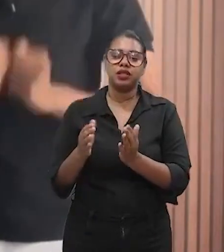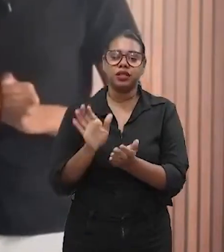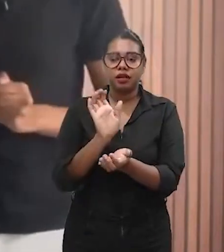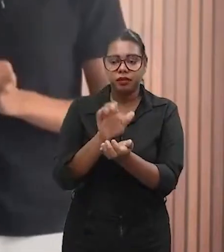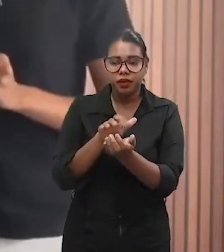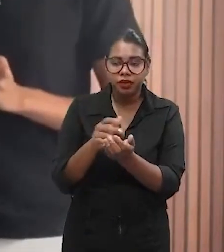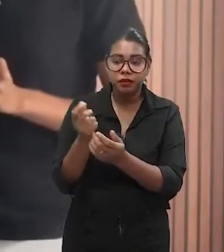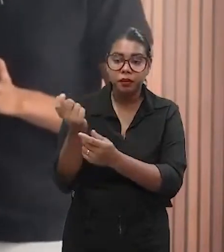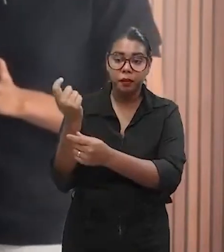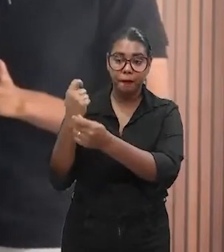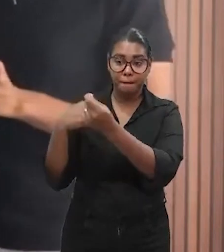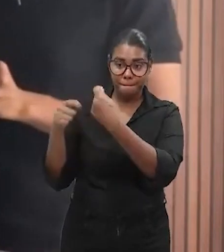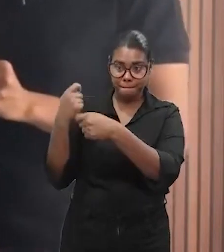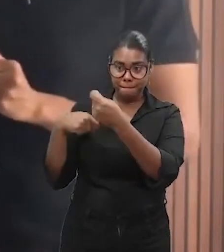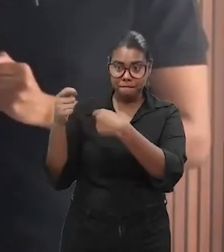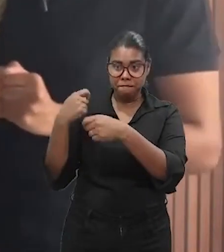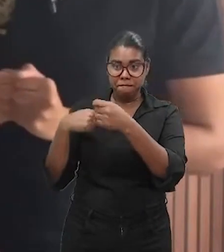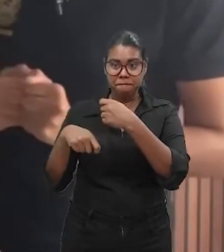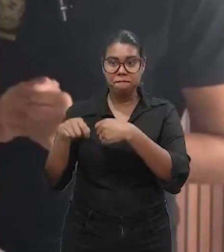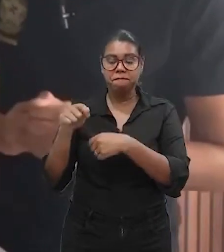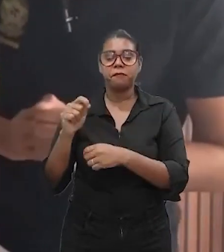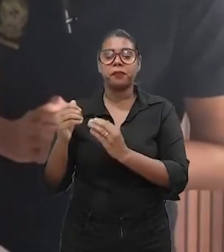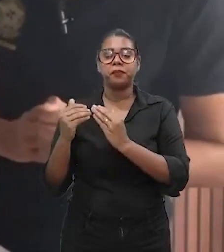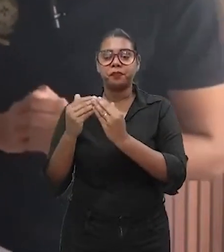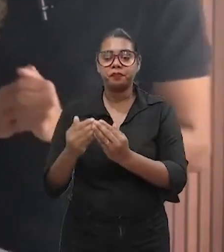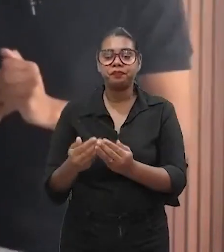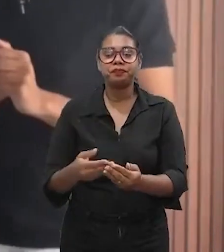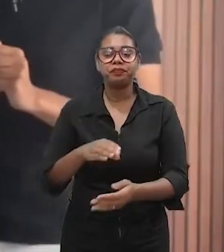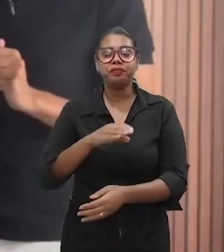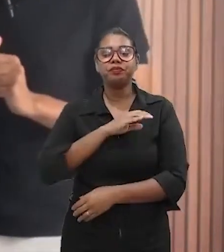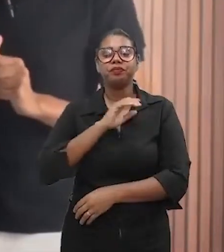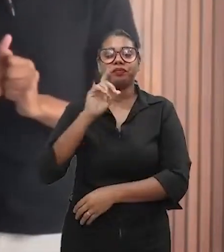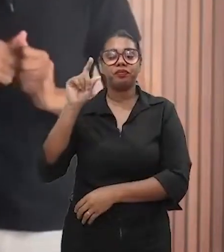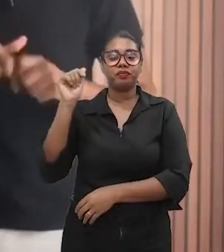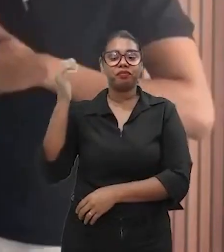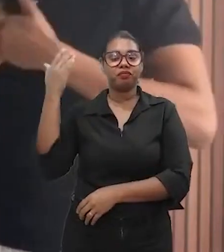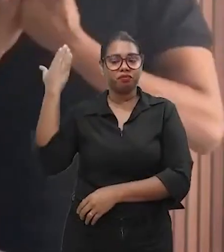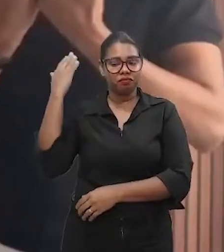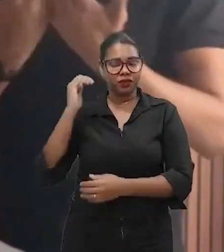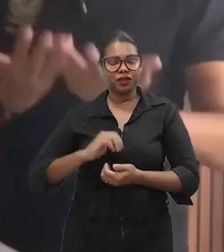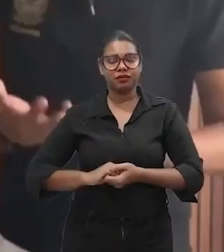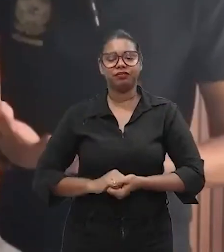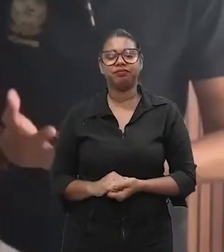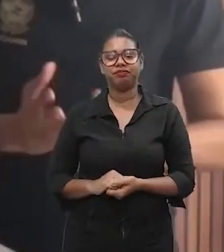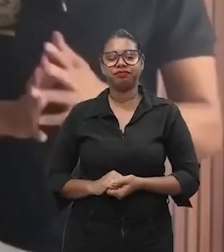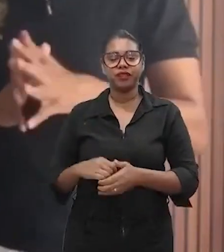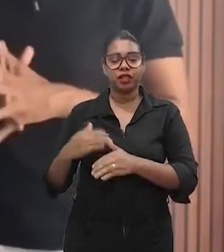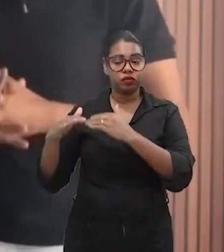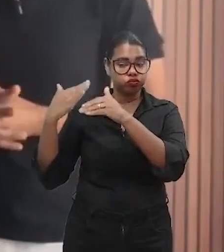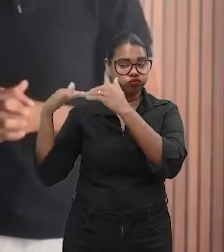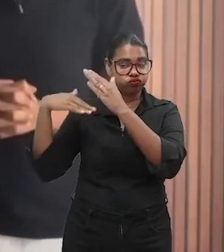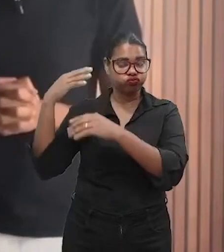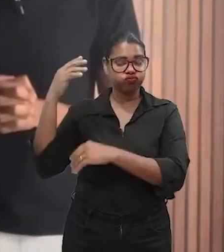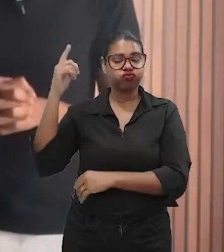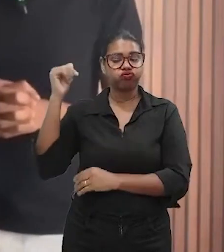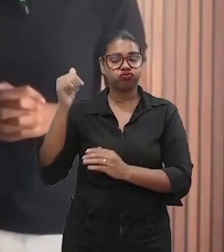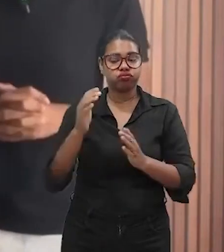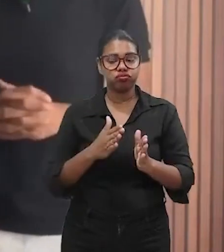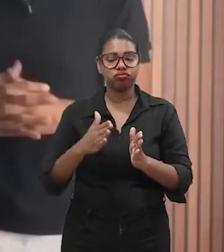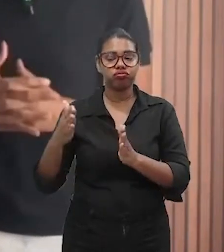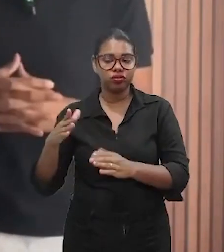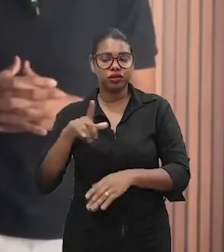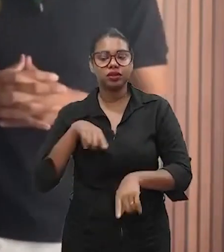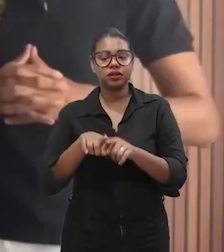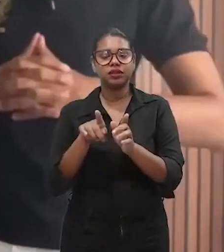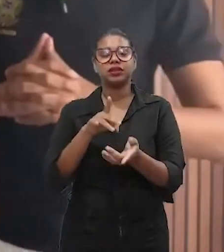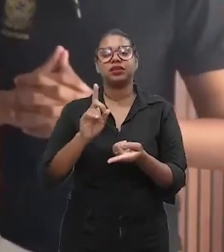administrar Pernambuco, porque era a capitania que mais prosperava, meu filho, naquela época, né? Prosperava naquele período que nós tínhamos